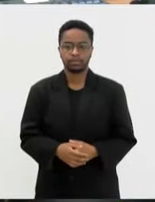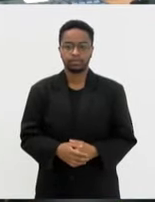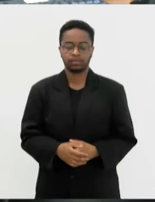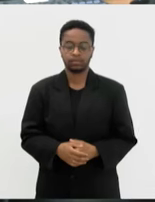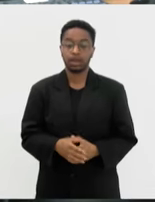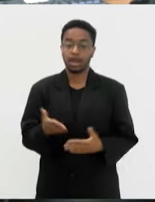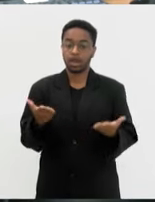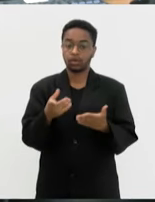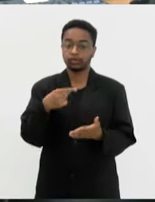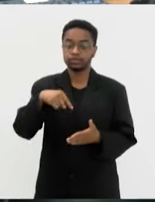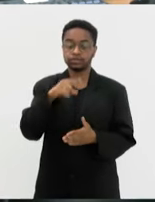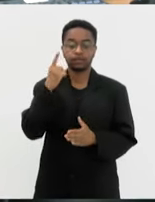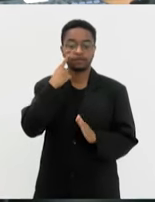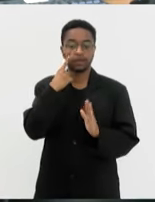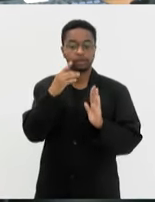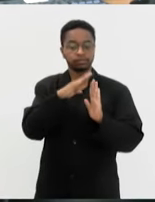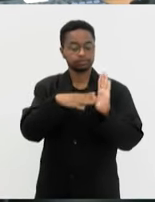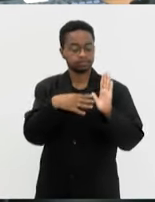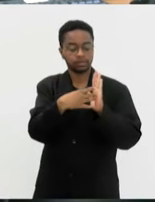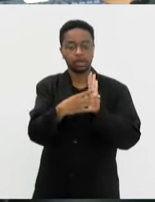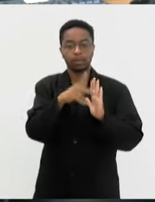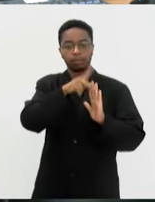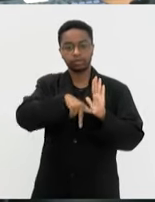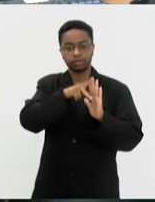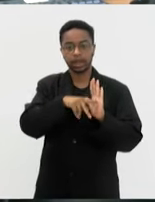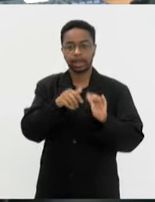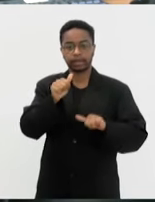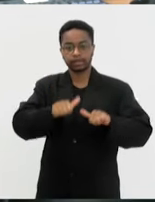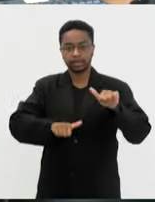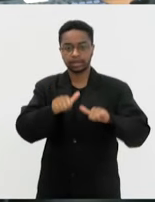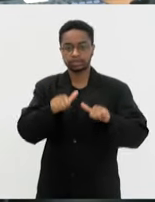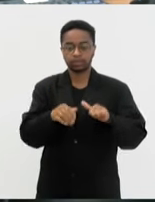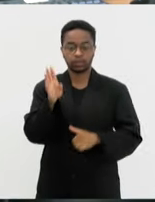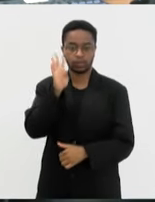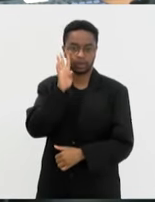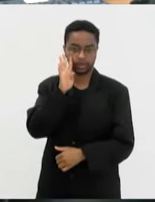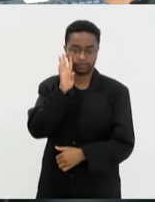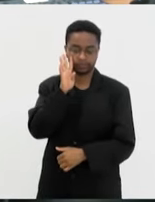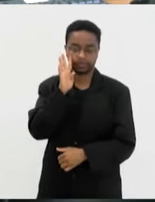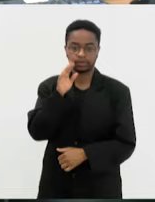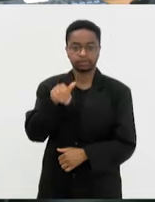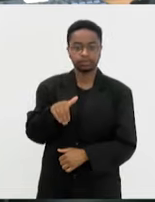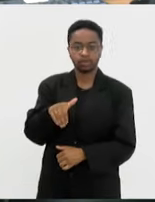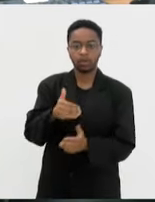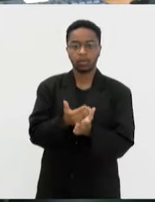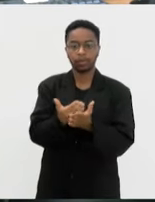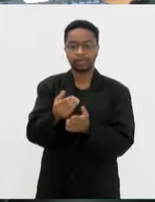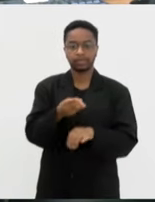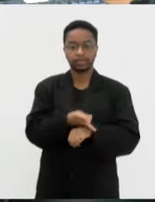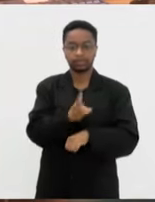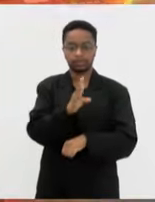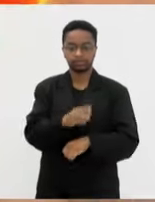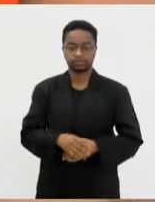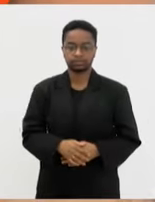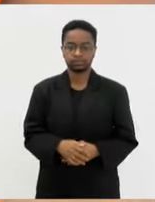Acompanhe agora a agenda com os projetos que serão analisados no plenário nesta quarta-feira, a partir das